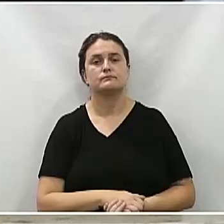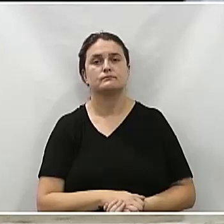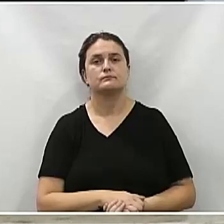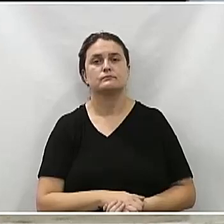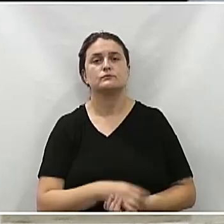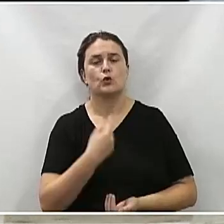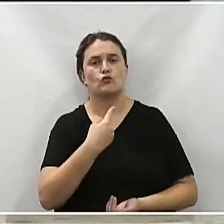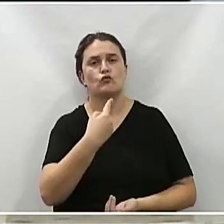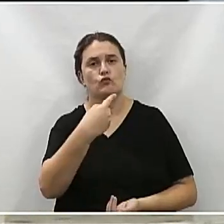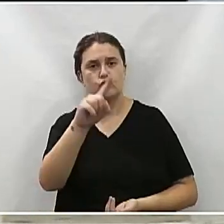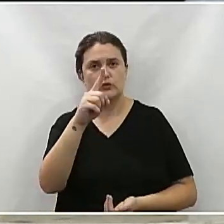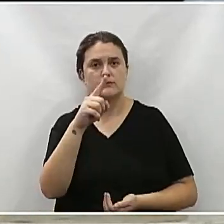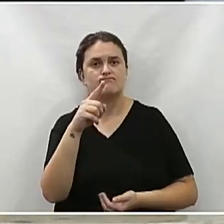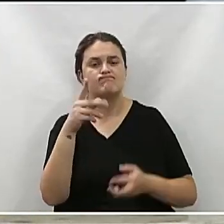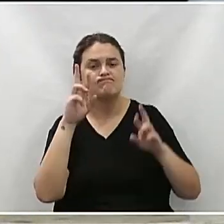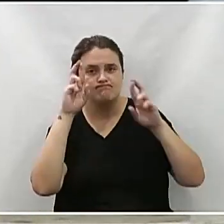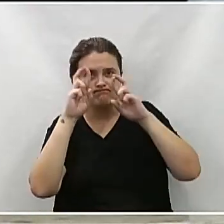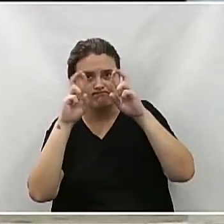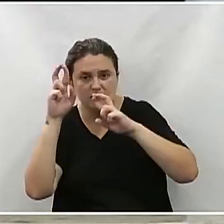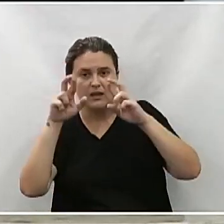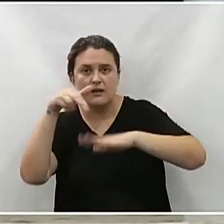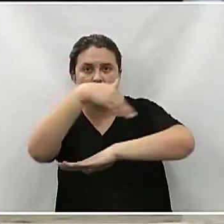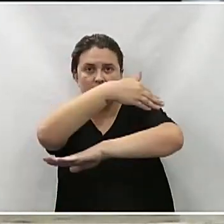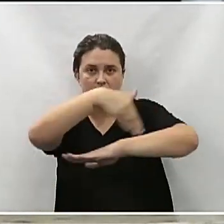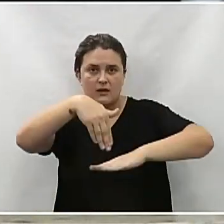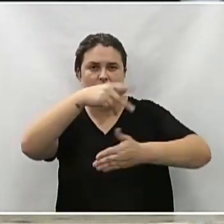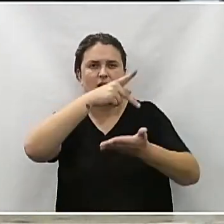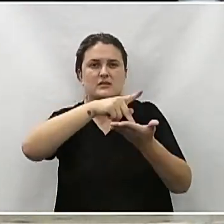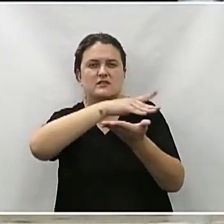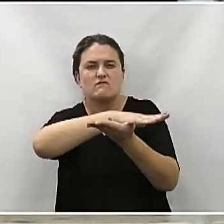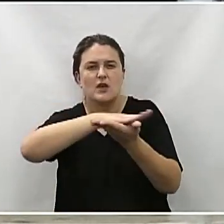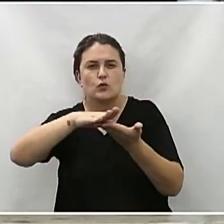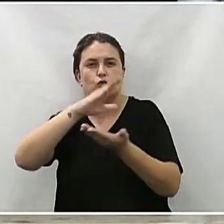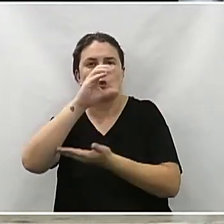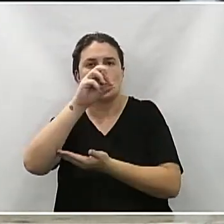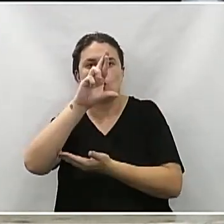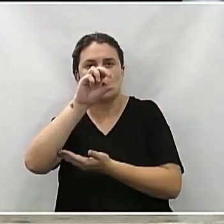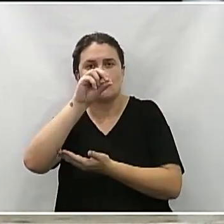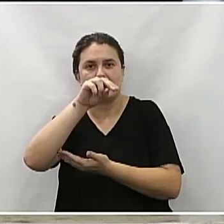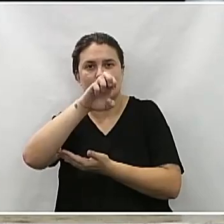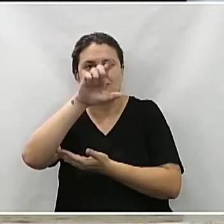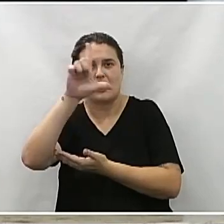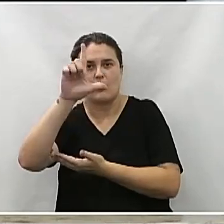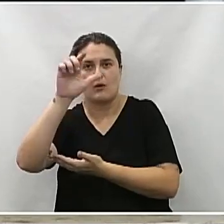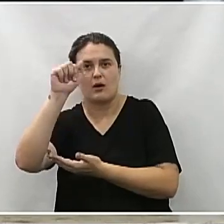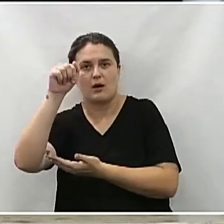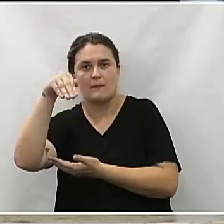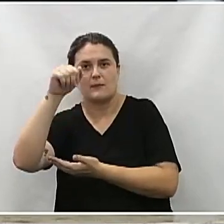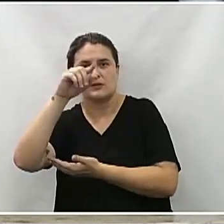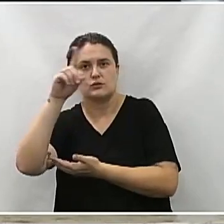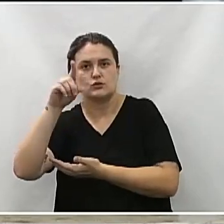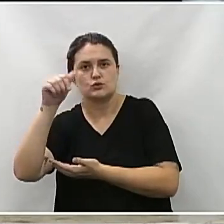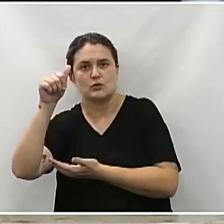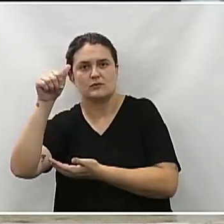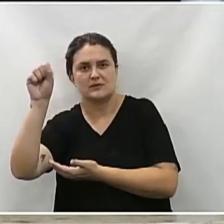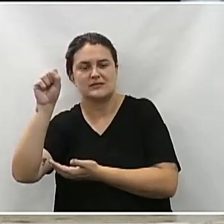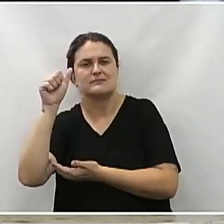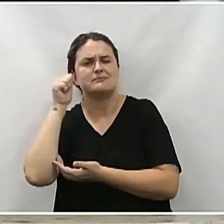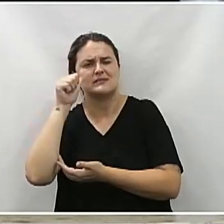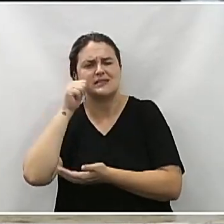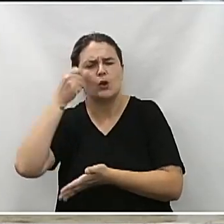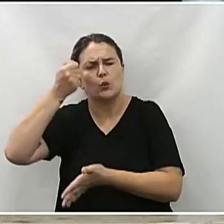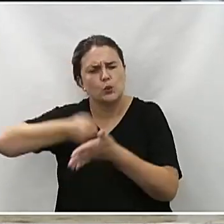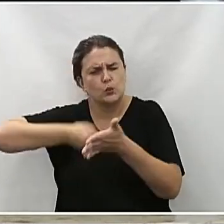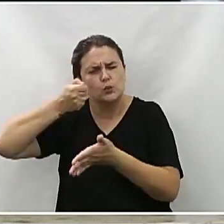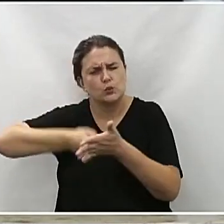no asfalto da Coronel Amazonas, deixo aqui o meu registro, a moradora Cida, batalhadora que lutou